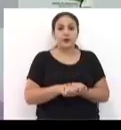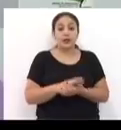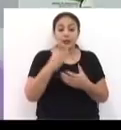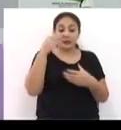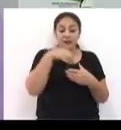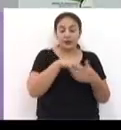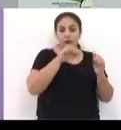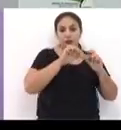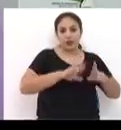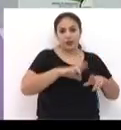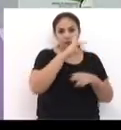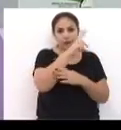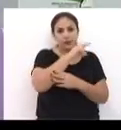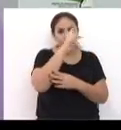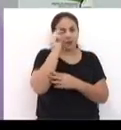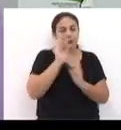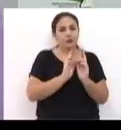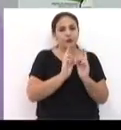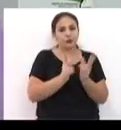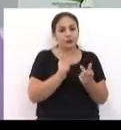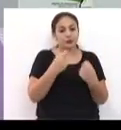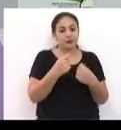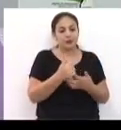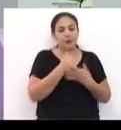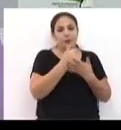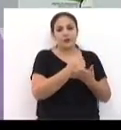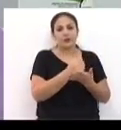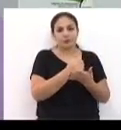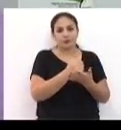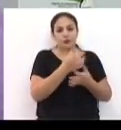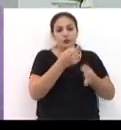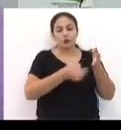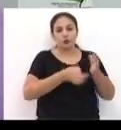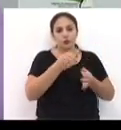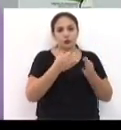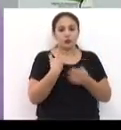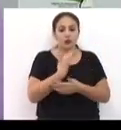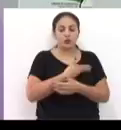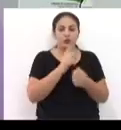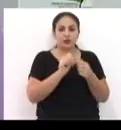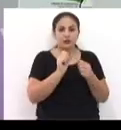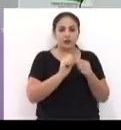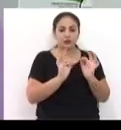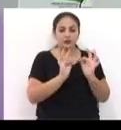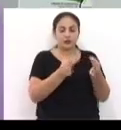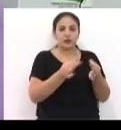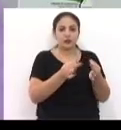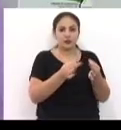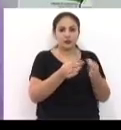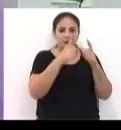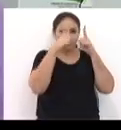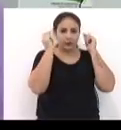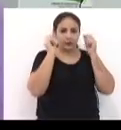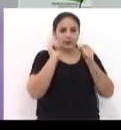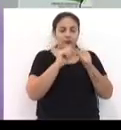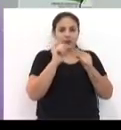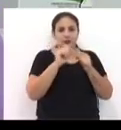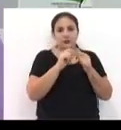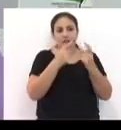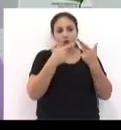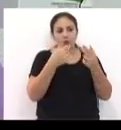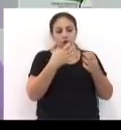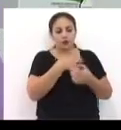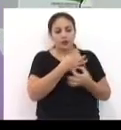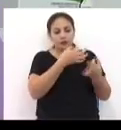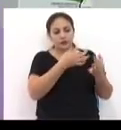área municipal, que realmente precisa desse suporte, né? E nada mais justo que um técnico de enfermagem prestar esse socorro da maneira como se deve